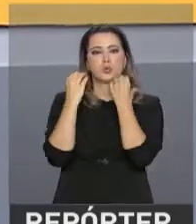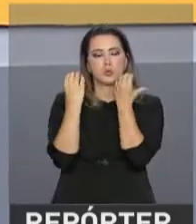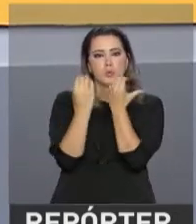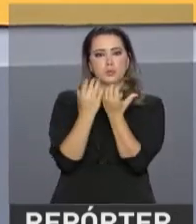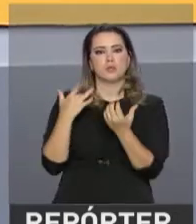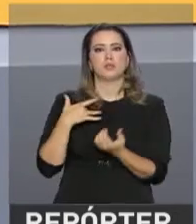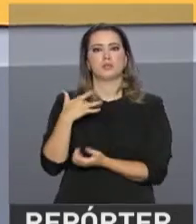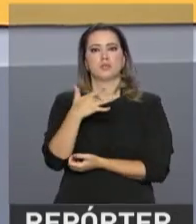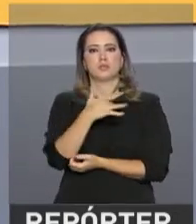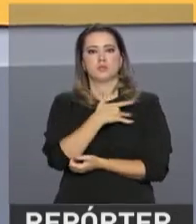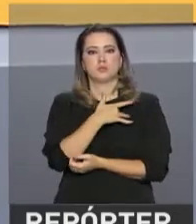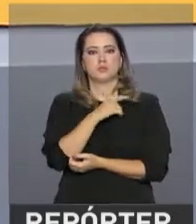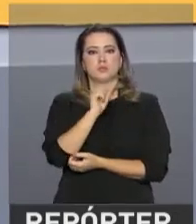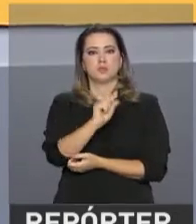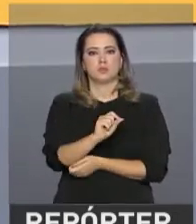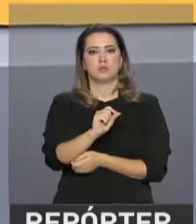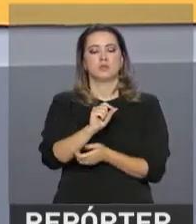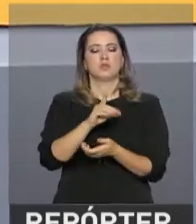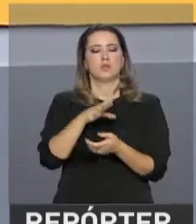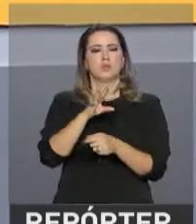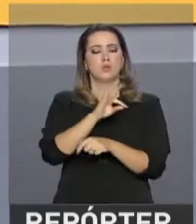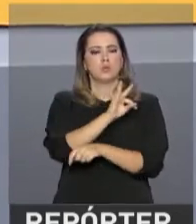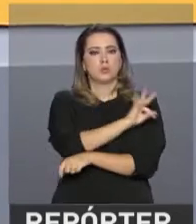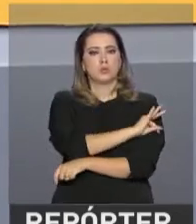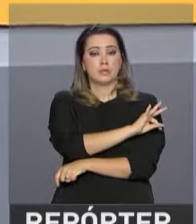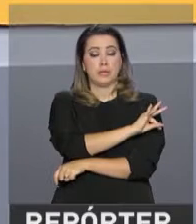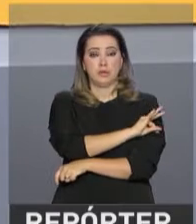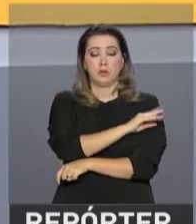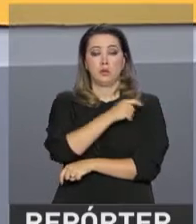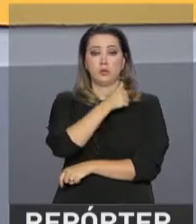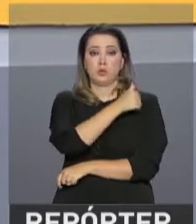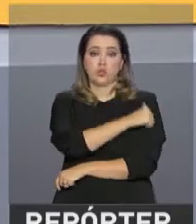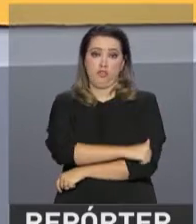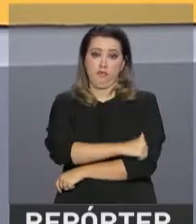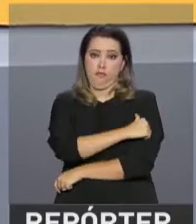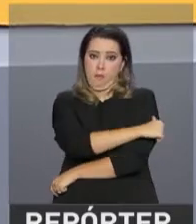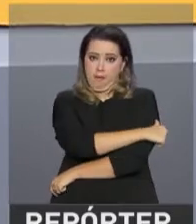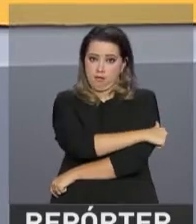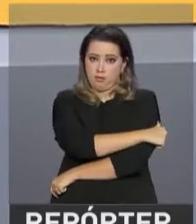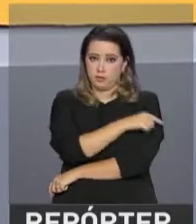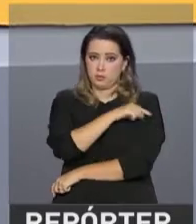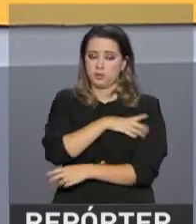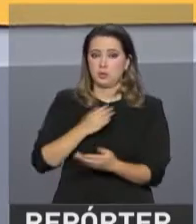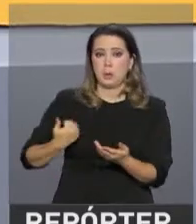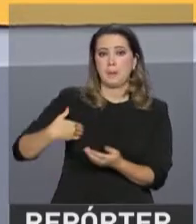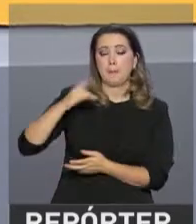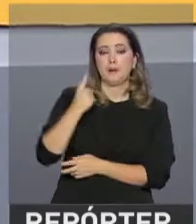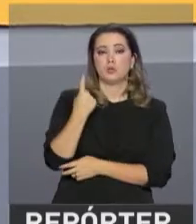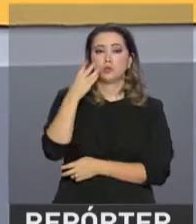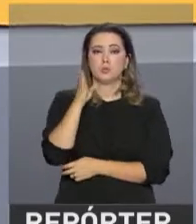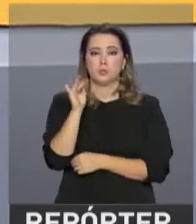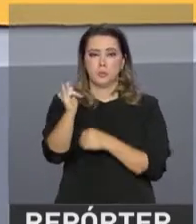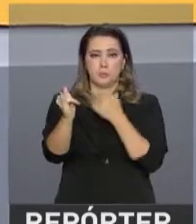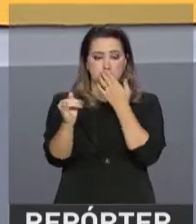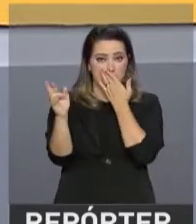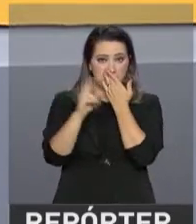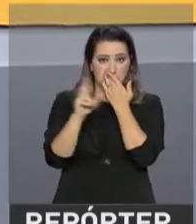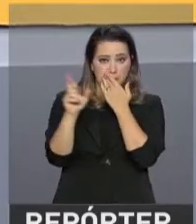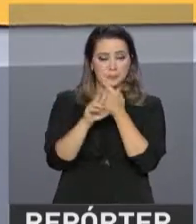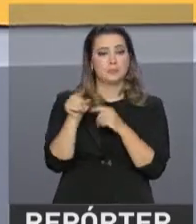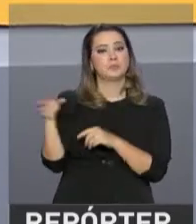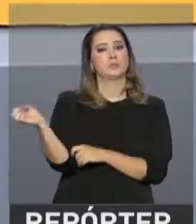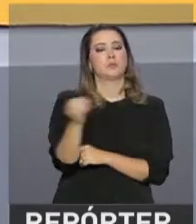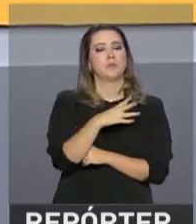enfermagem o investimento nestes cursos será de mais de 1 bilhão de reais o ministro da saúde também divulgou novos